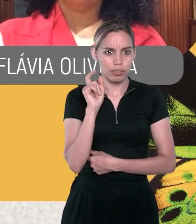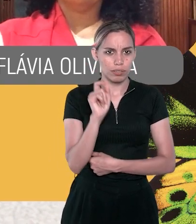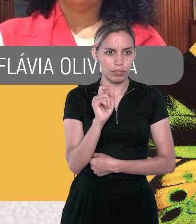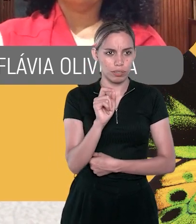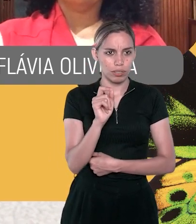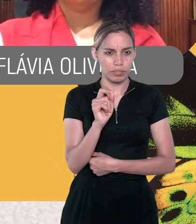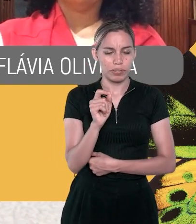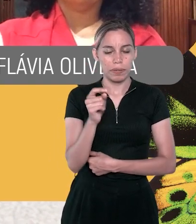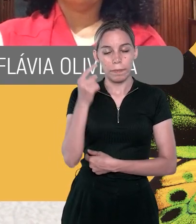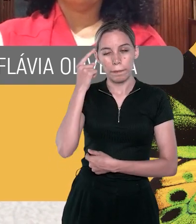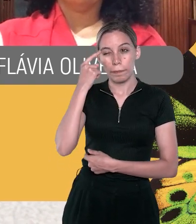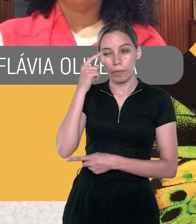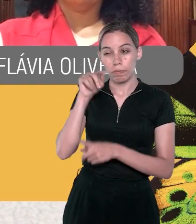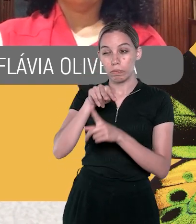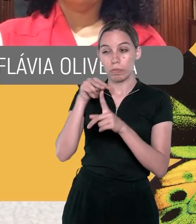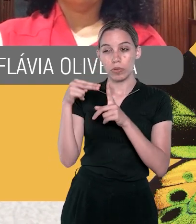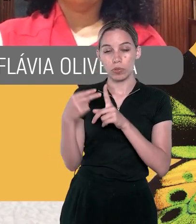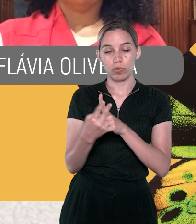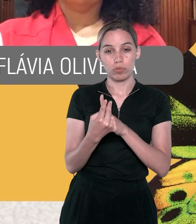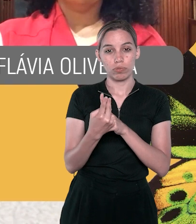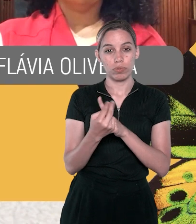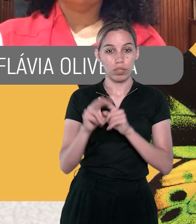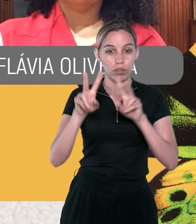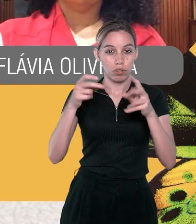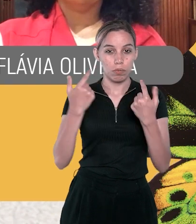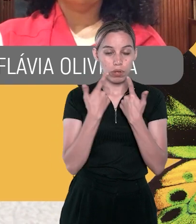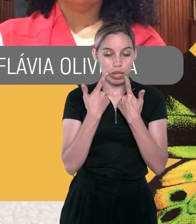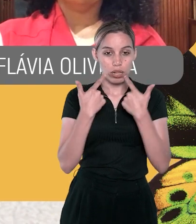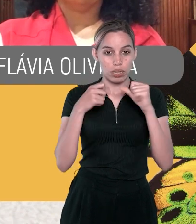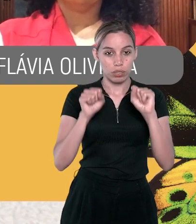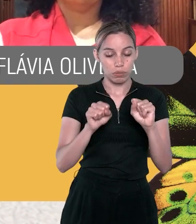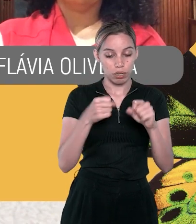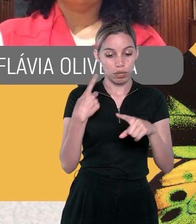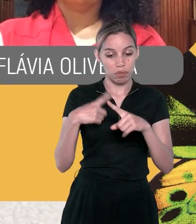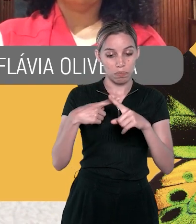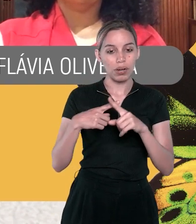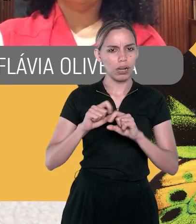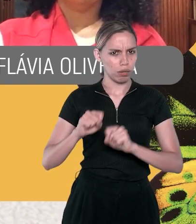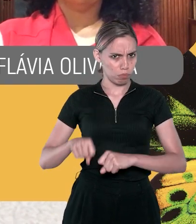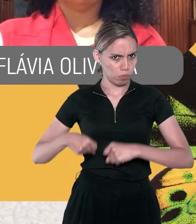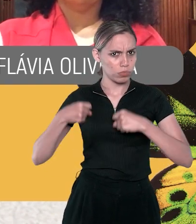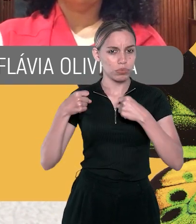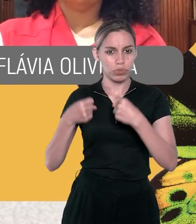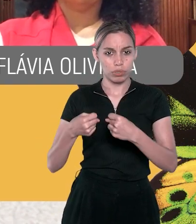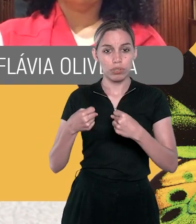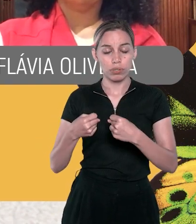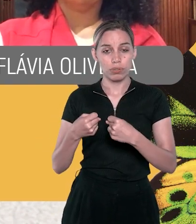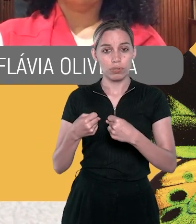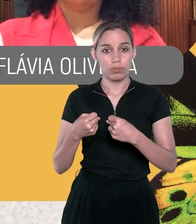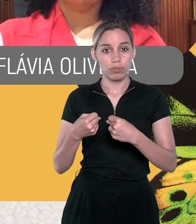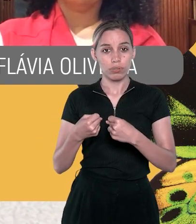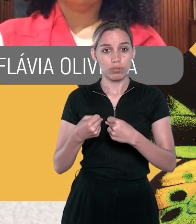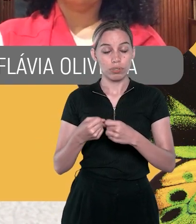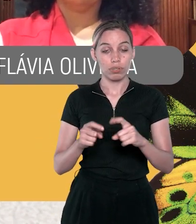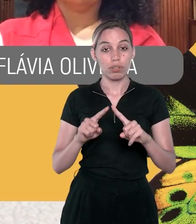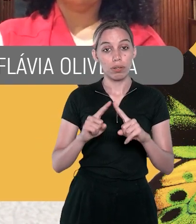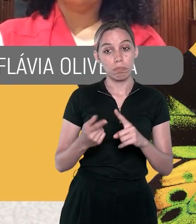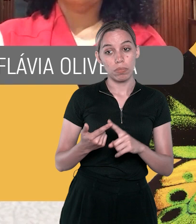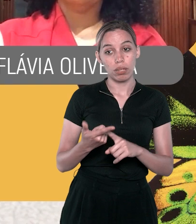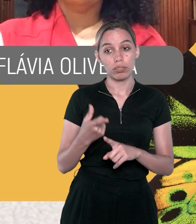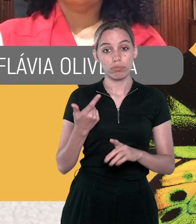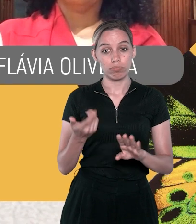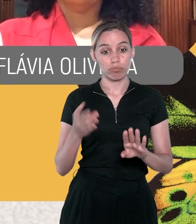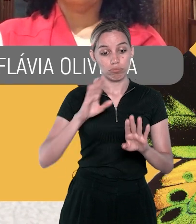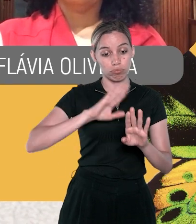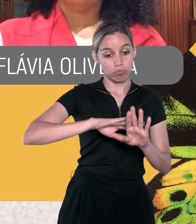uma outra visão dessa coisa da linguagem, porque ela é muito poderosa, né? E por outro lado, tem uma